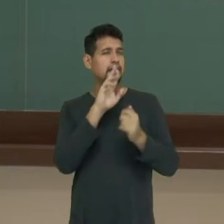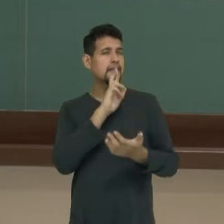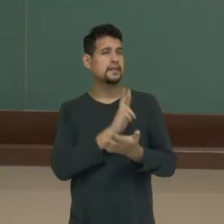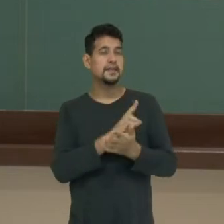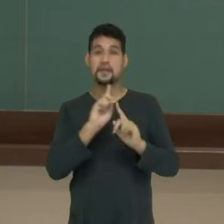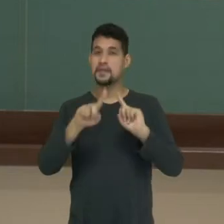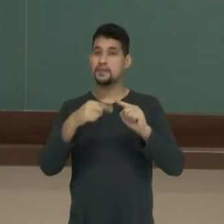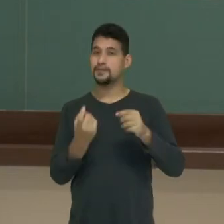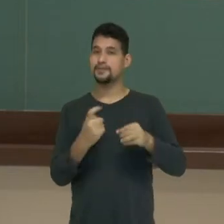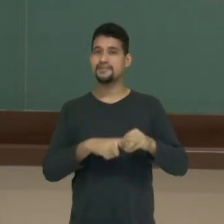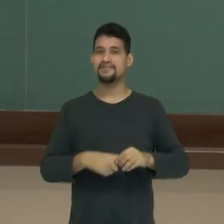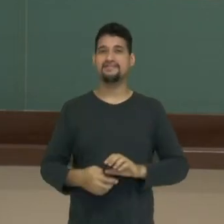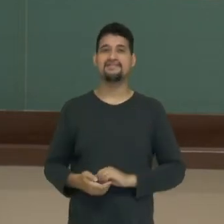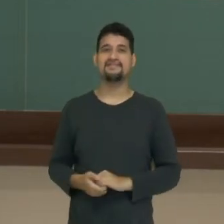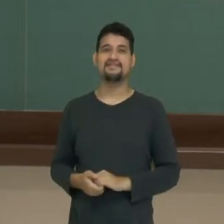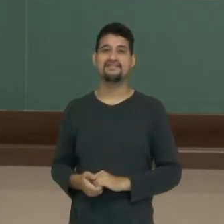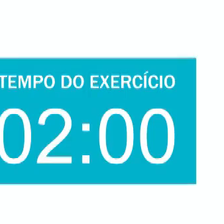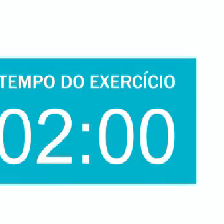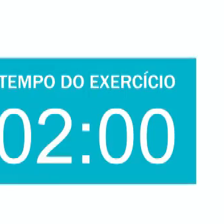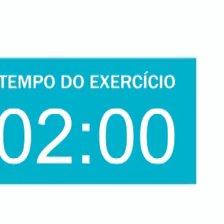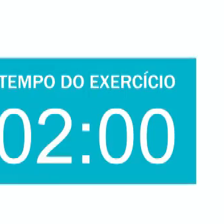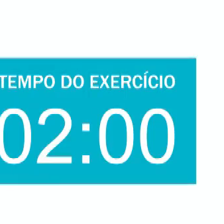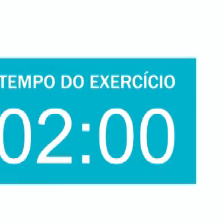que nós já retornamos.